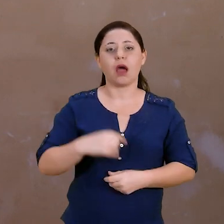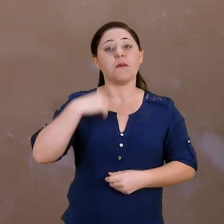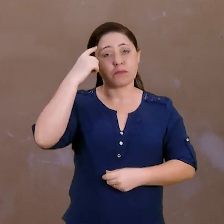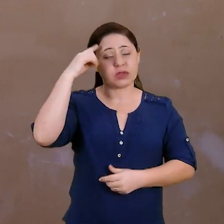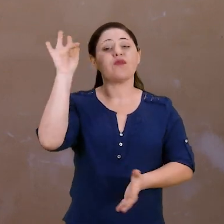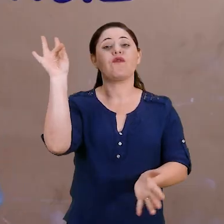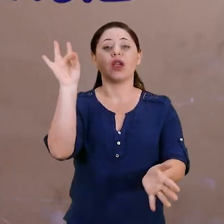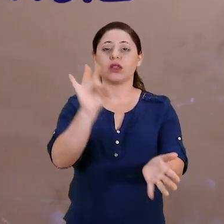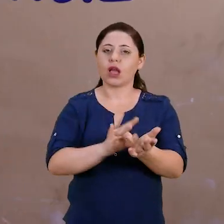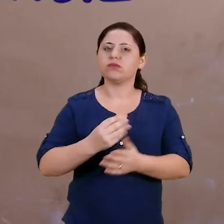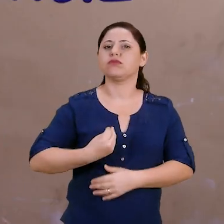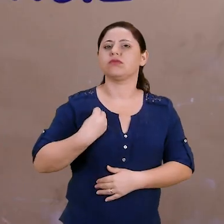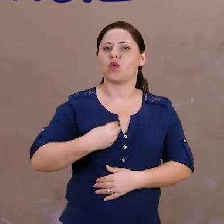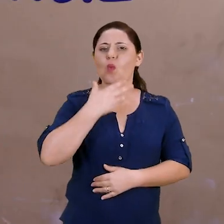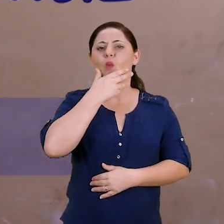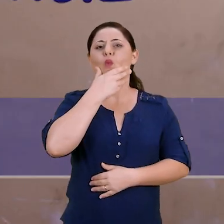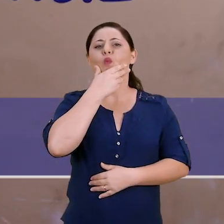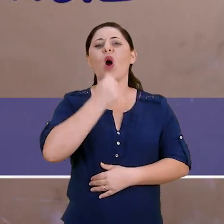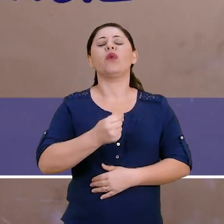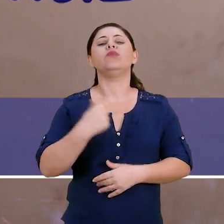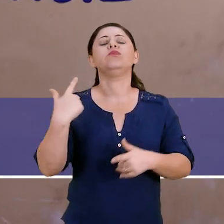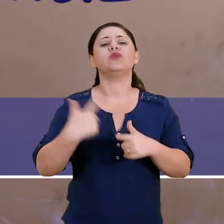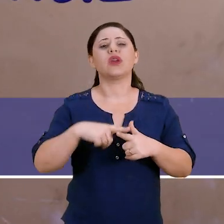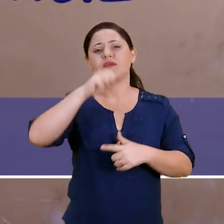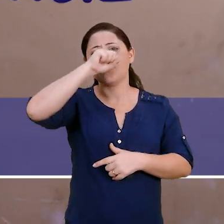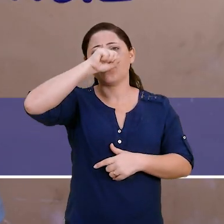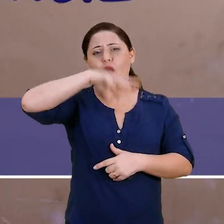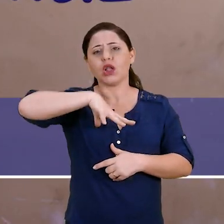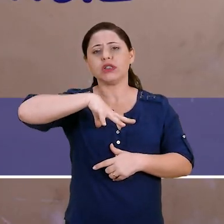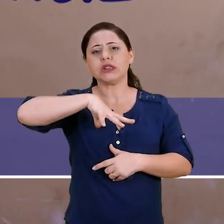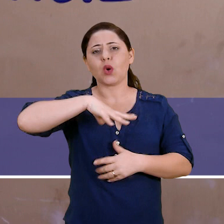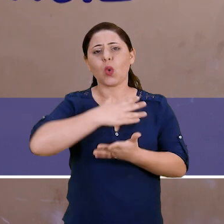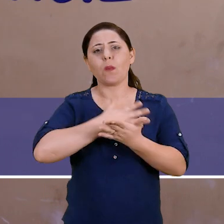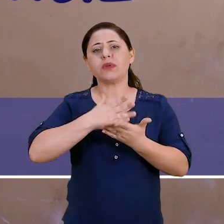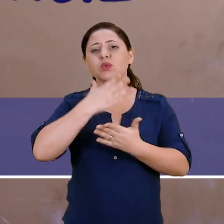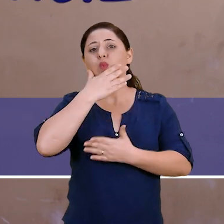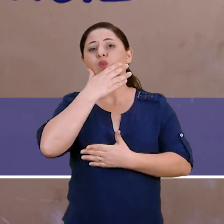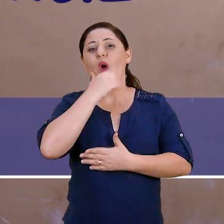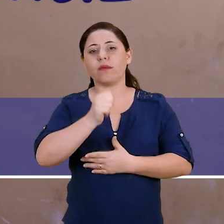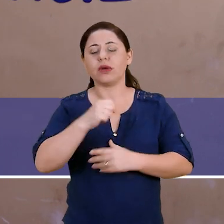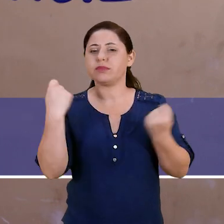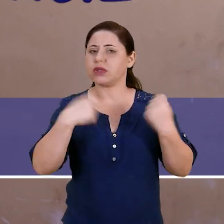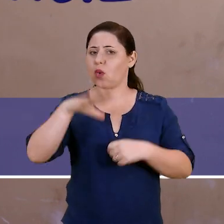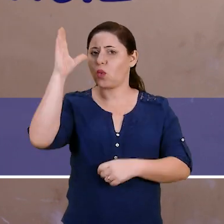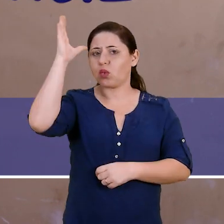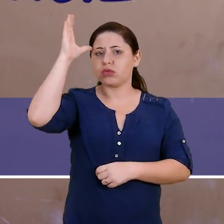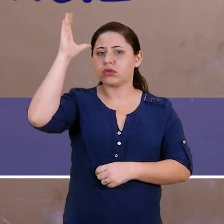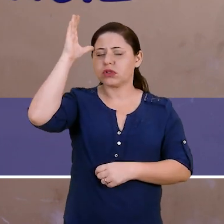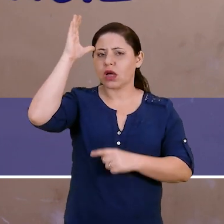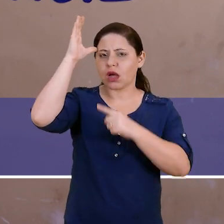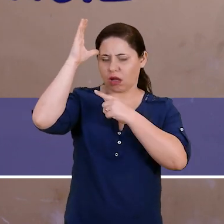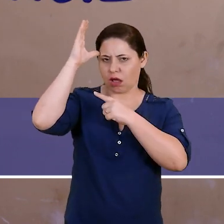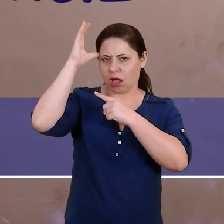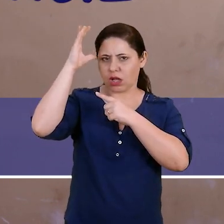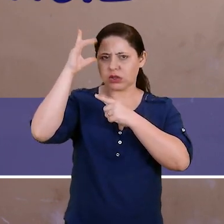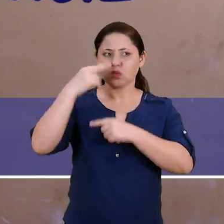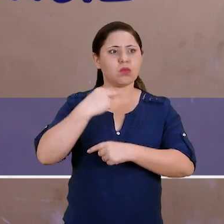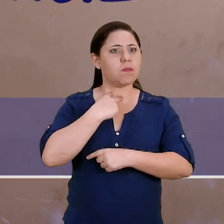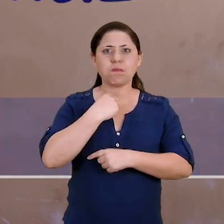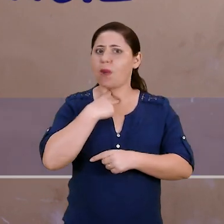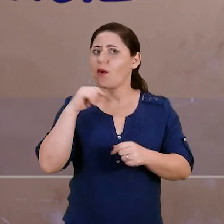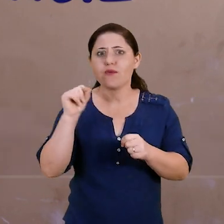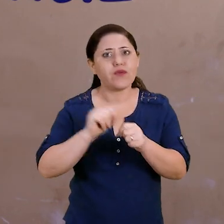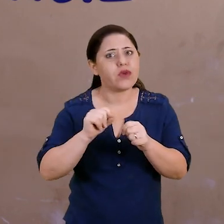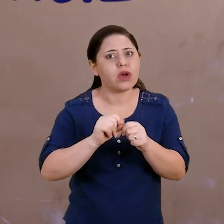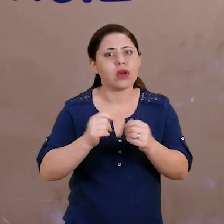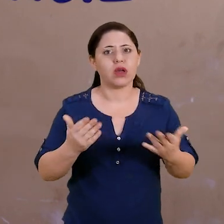mundo inteiro. Eu acho realmente muito importante a participação do homem, porque a violência começa com ele. Ele tem que se conscientizar